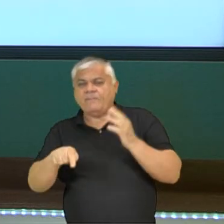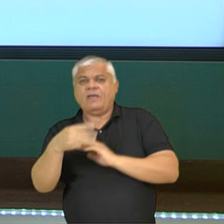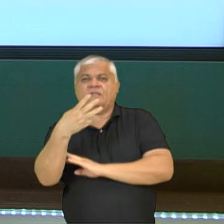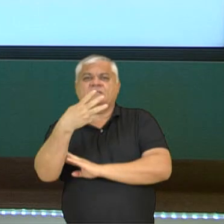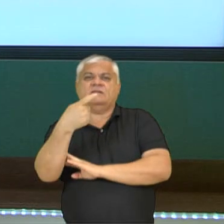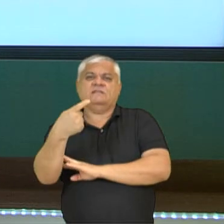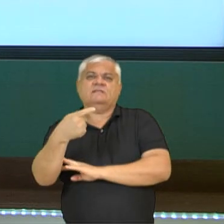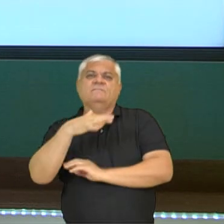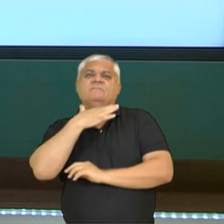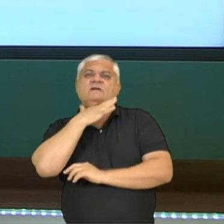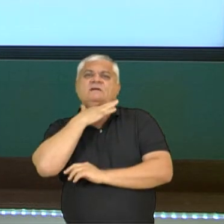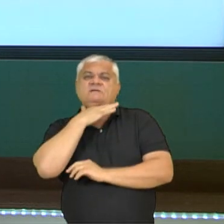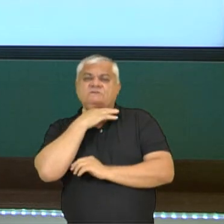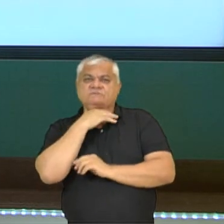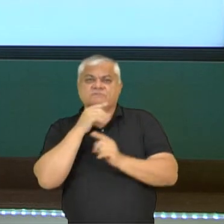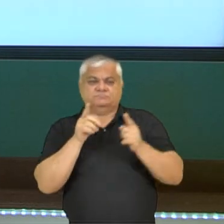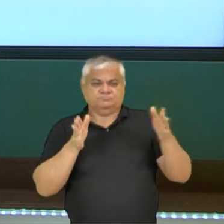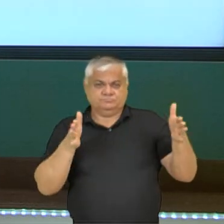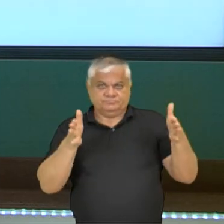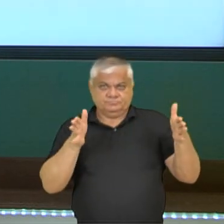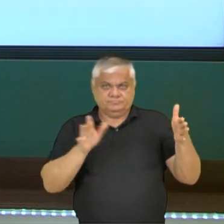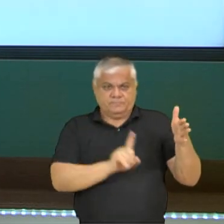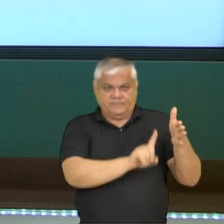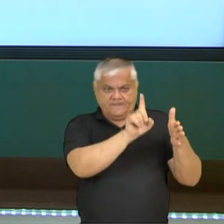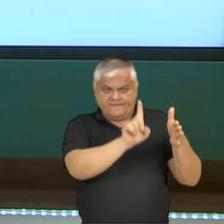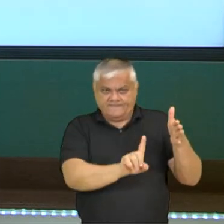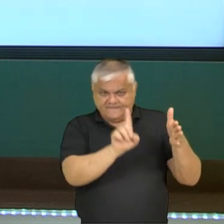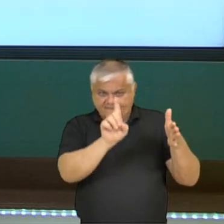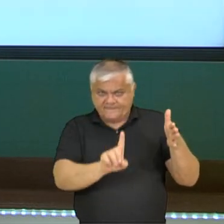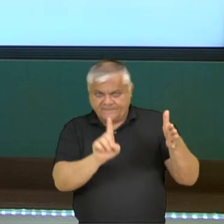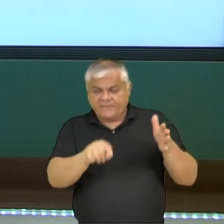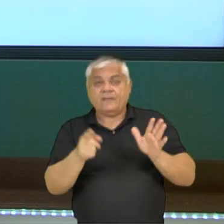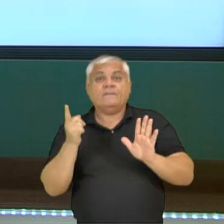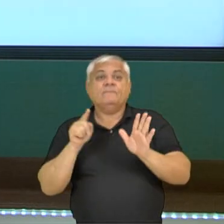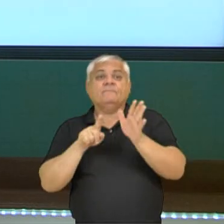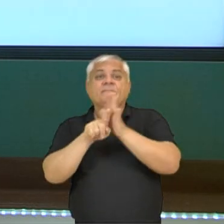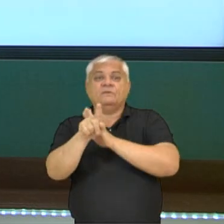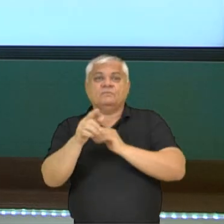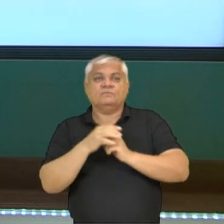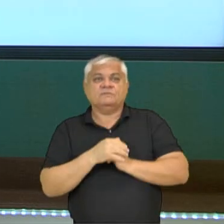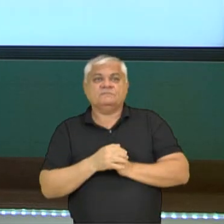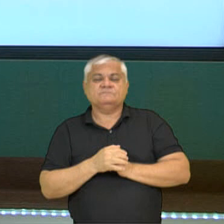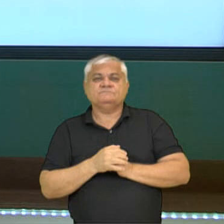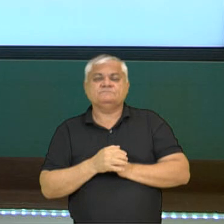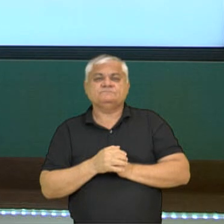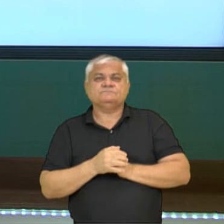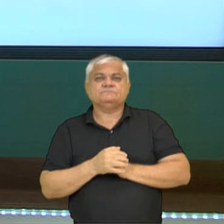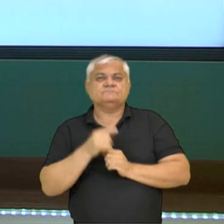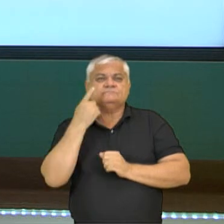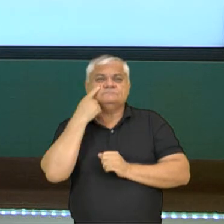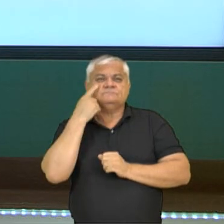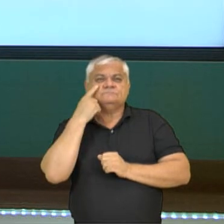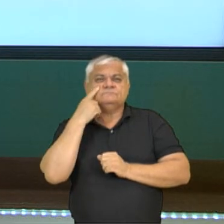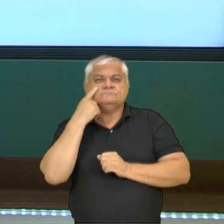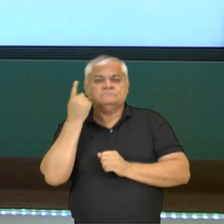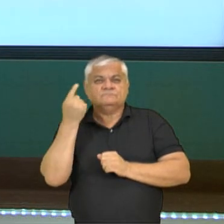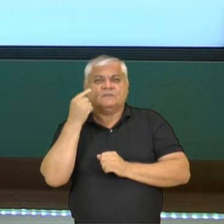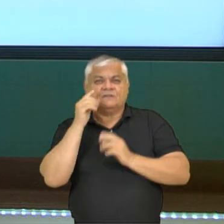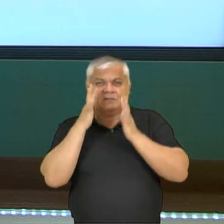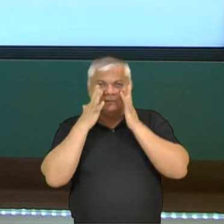30 de março, ok? Bom, a pergunta é, vamos observar